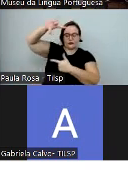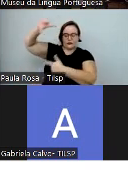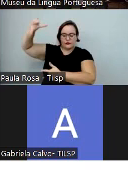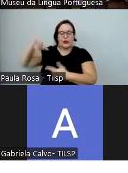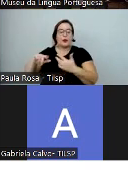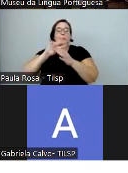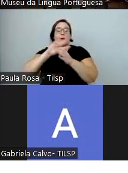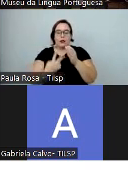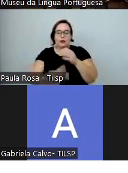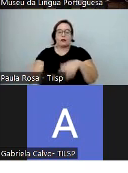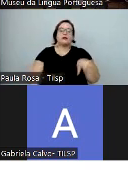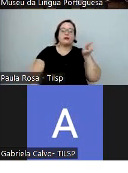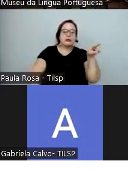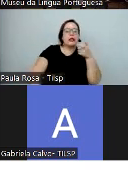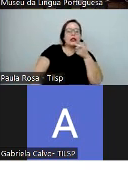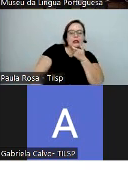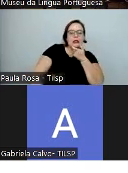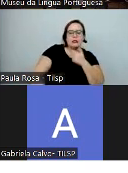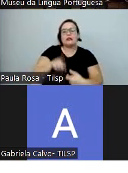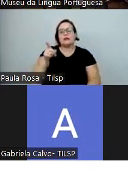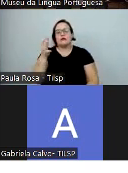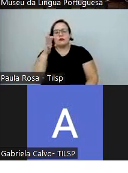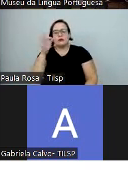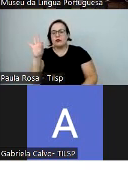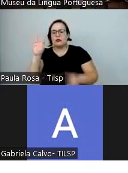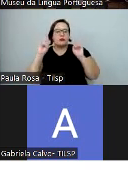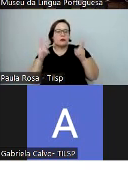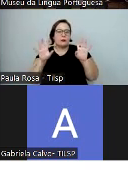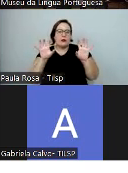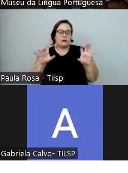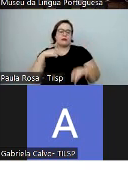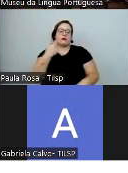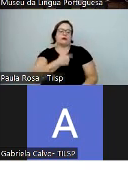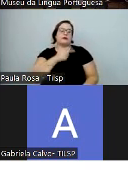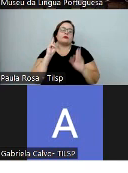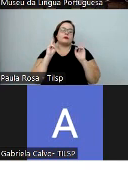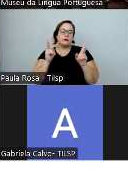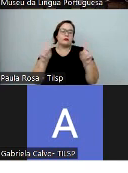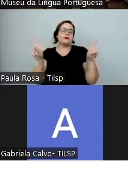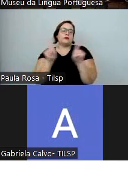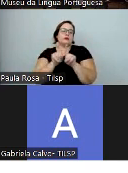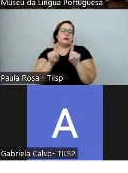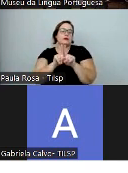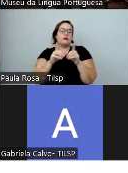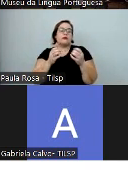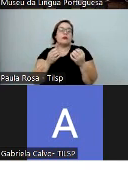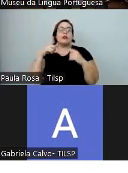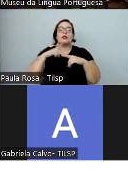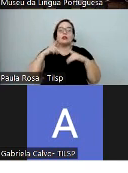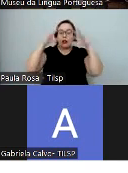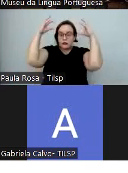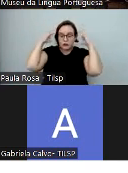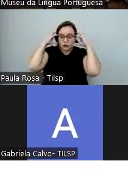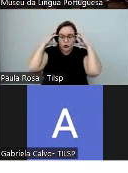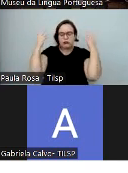mas basicamente era sempre assim e a gente também sempre tem um jeito de promover de oferecer áudio seja um